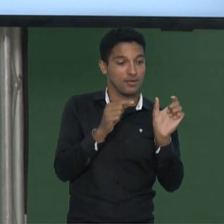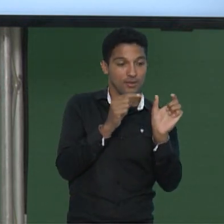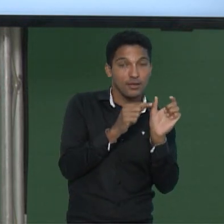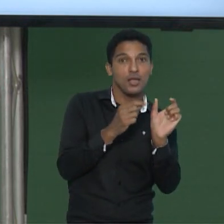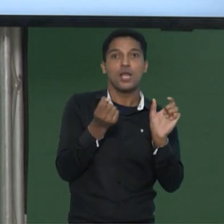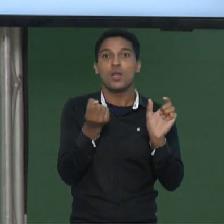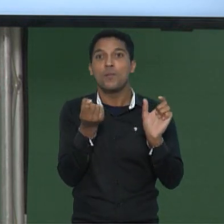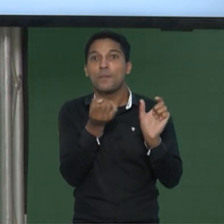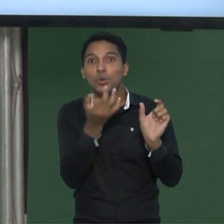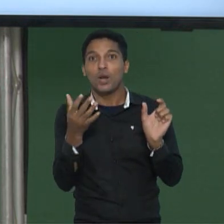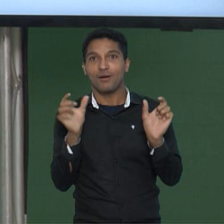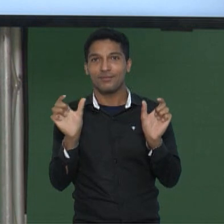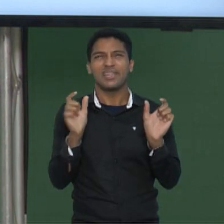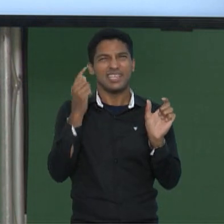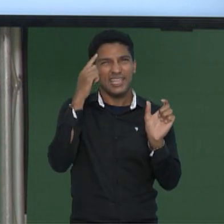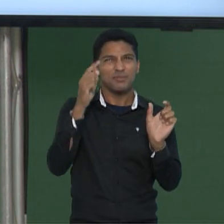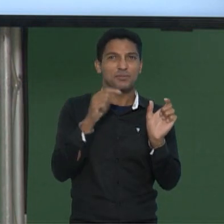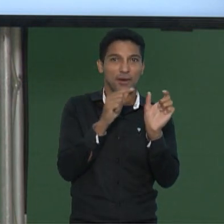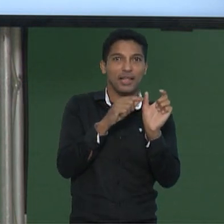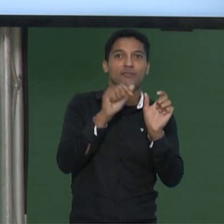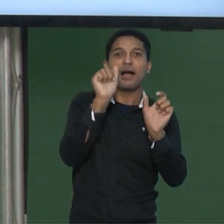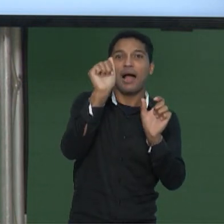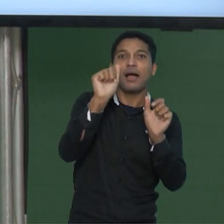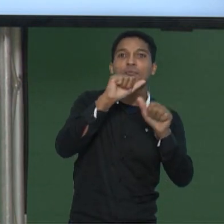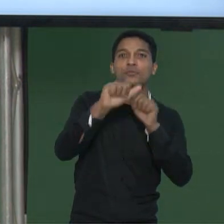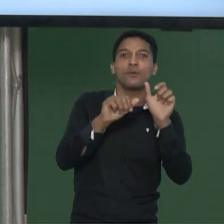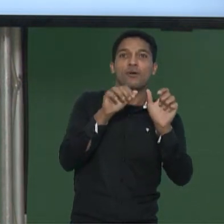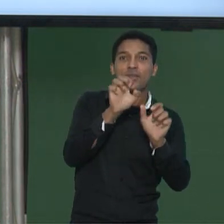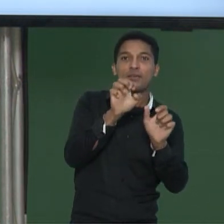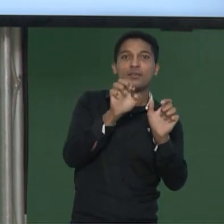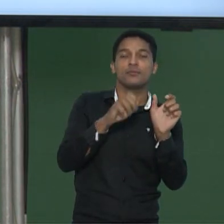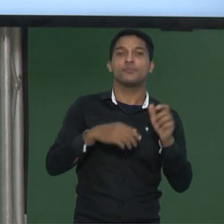palavrinha que só troca o A pelo E? Grandfather,